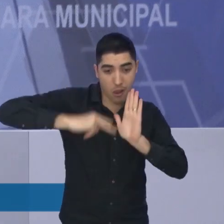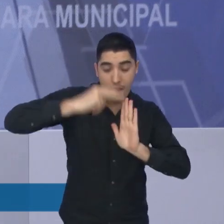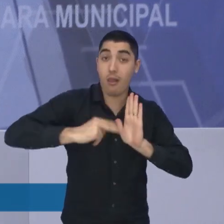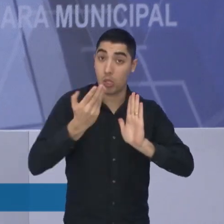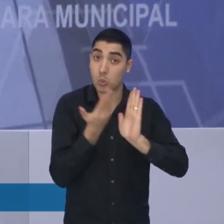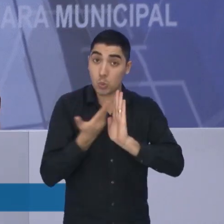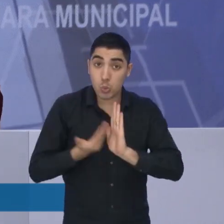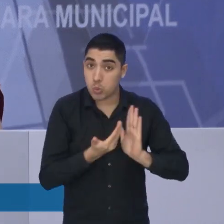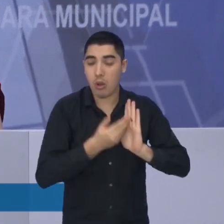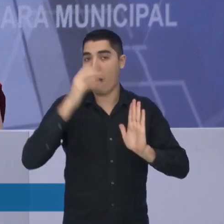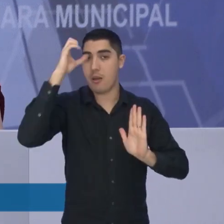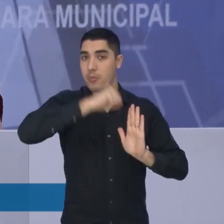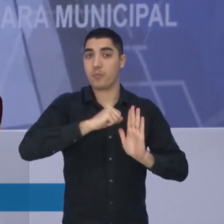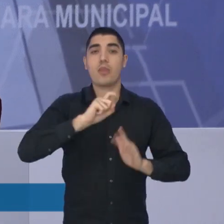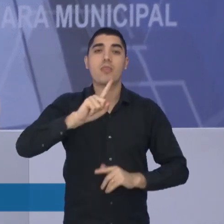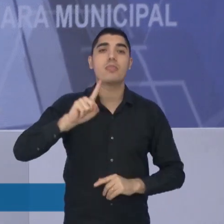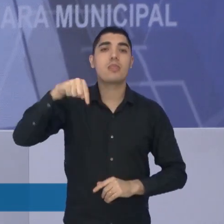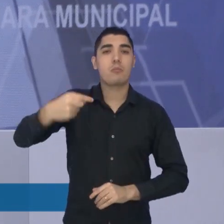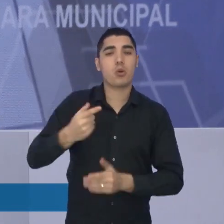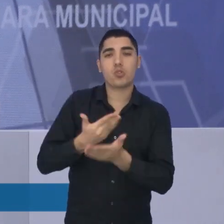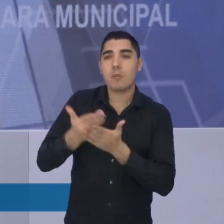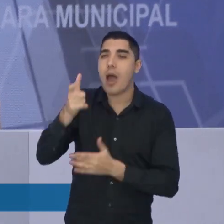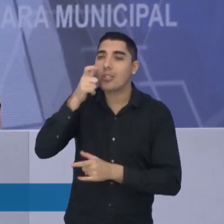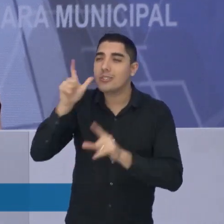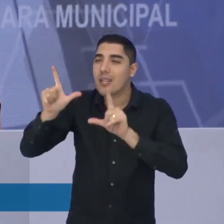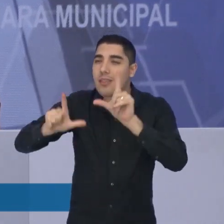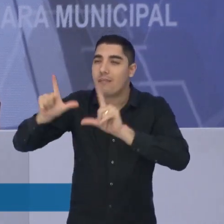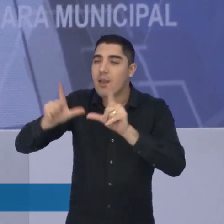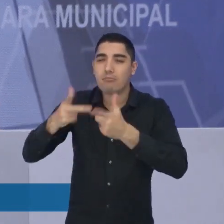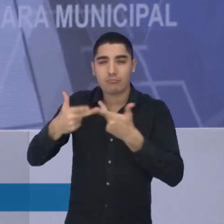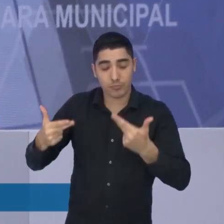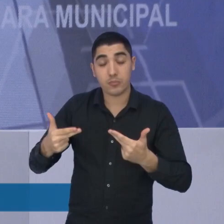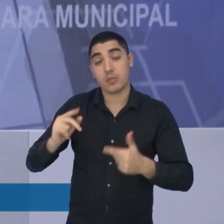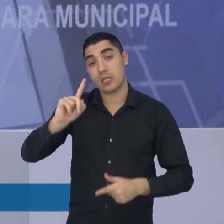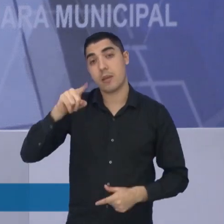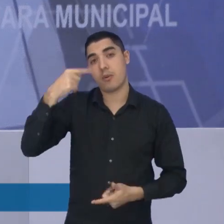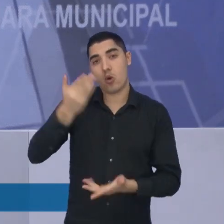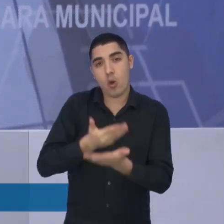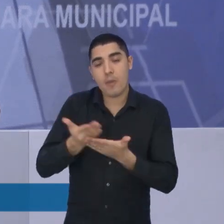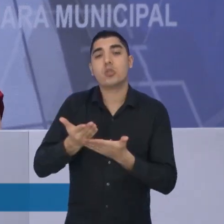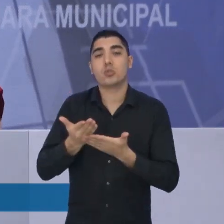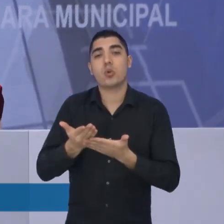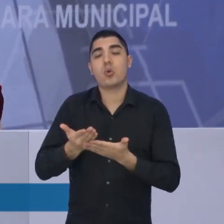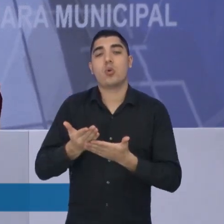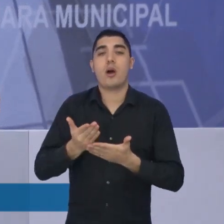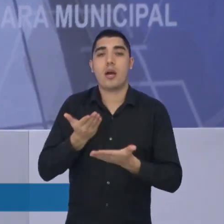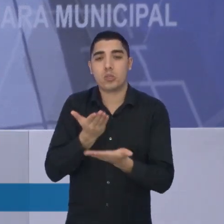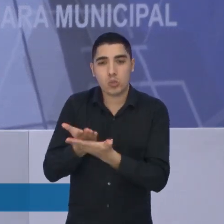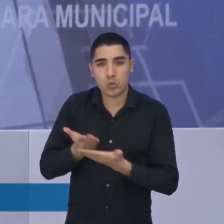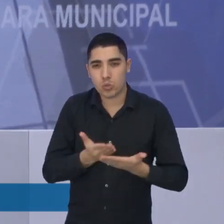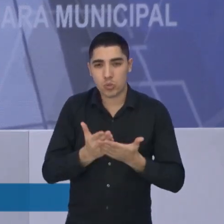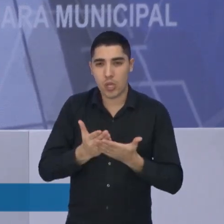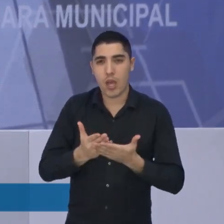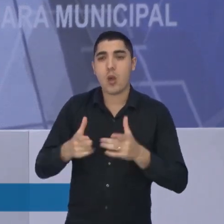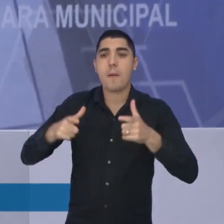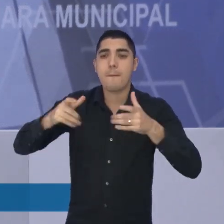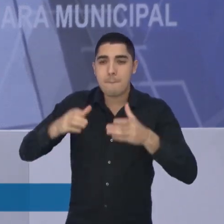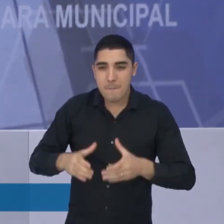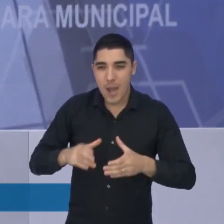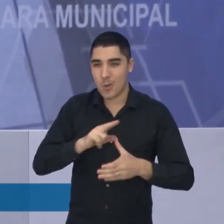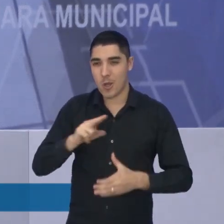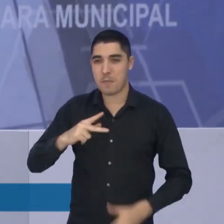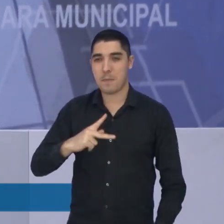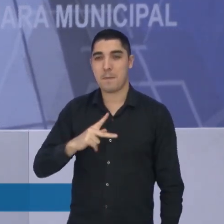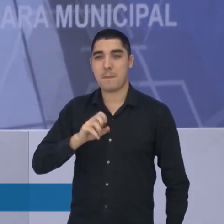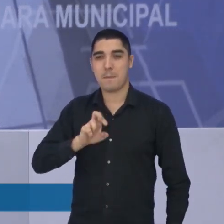TV, iniciou os estudos no Jardim Pernalonga. É isso? É.